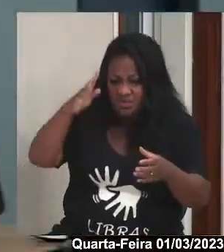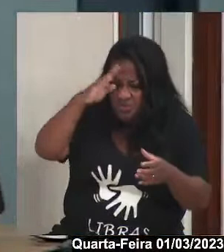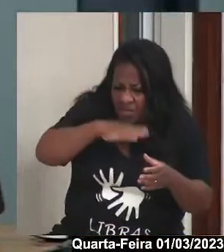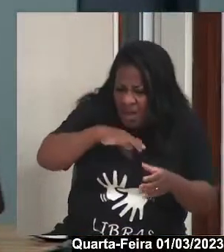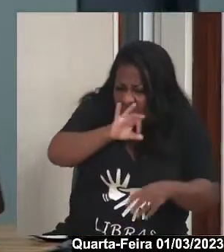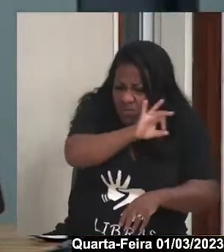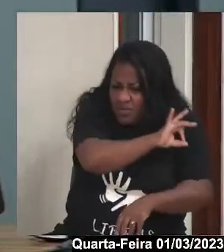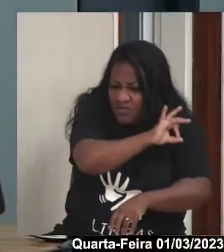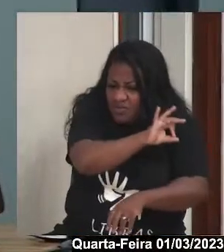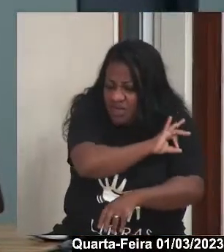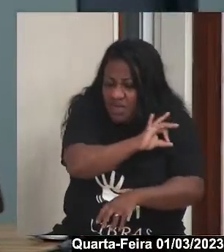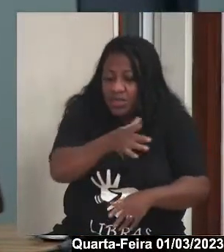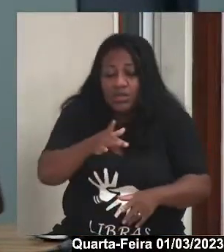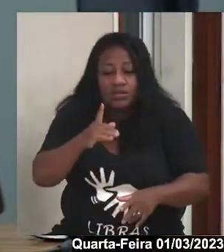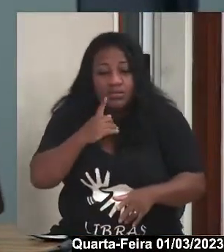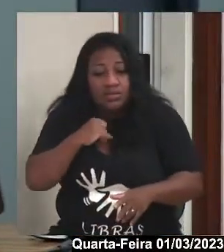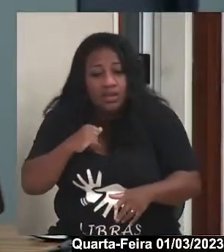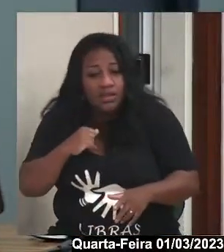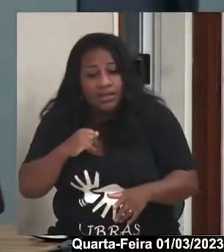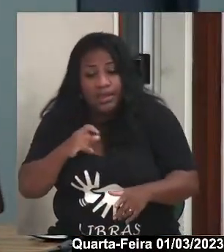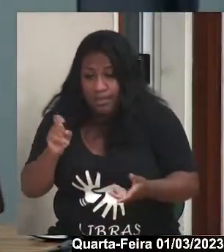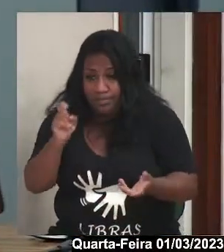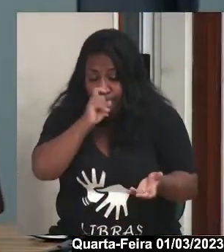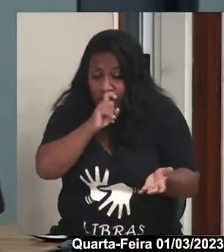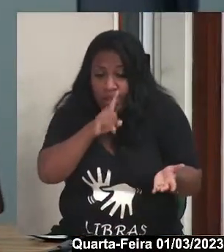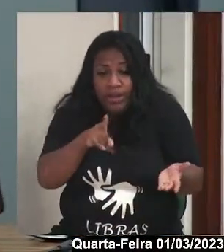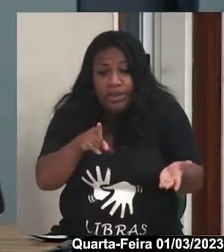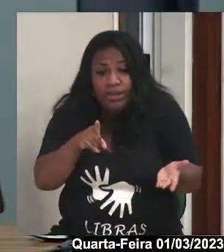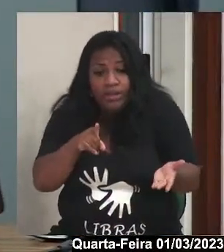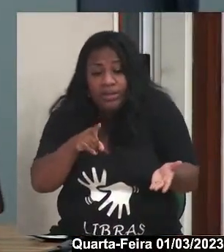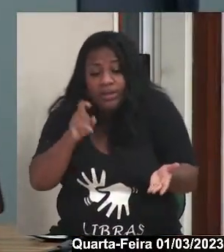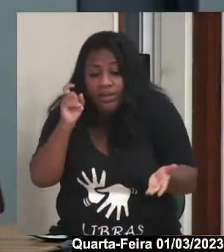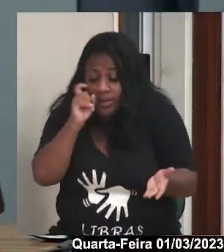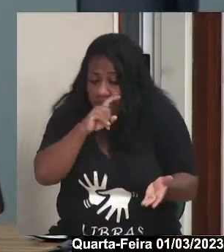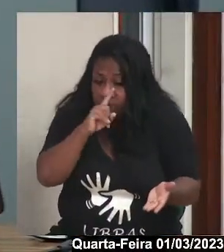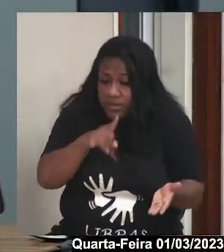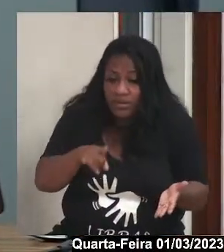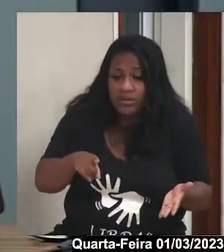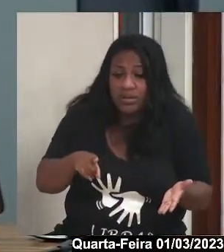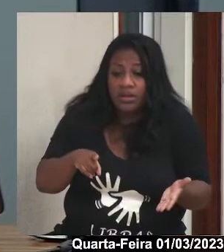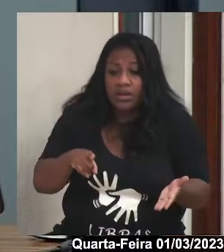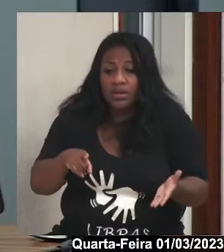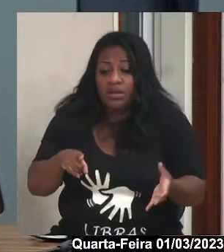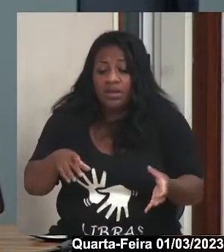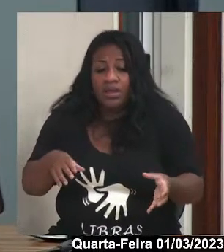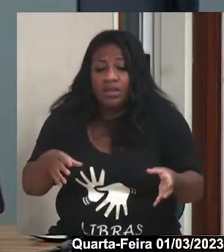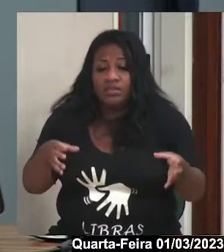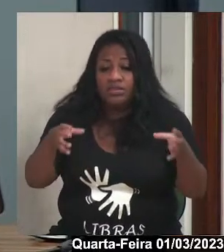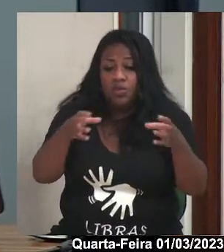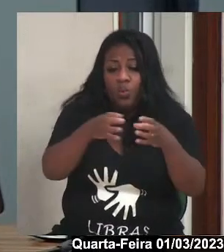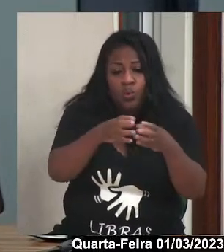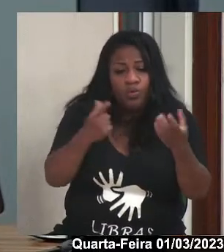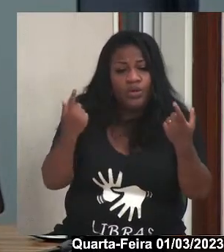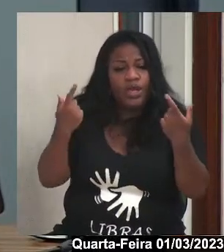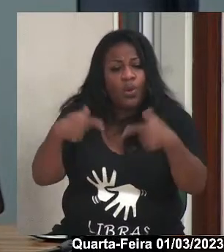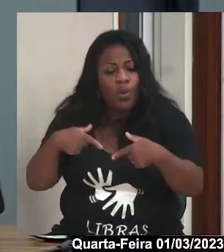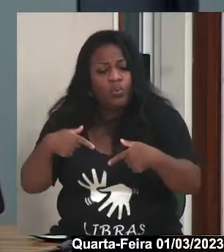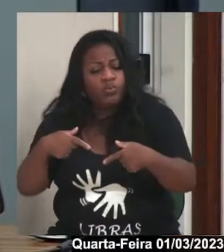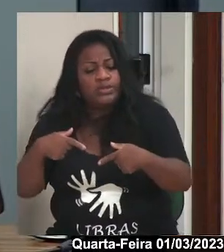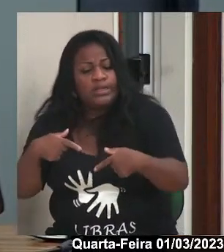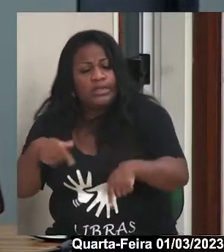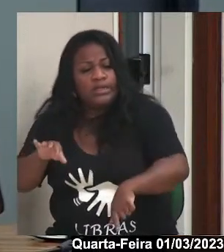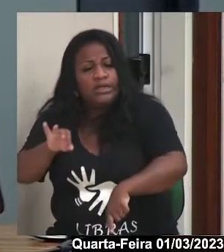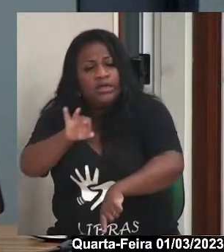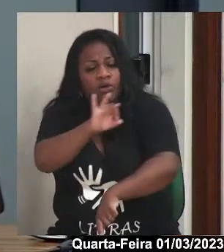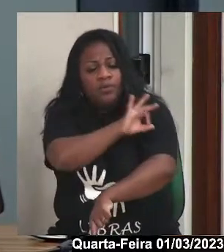cidade, os nossos prontos-socorros eram o Albert Einstein. Essa turma que acabou com